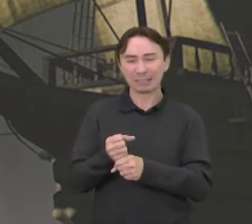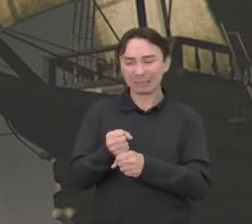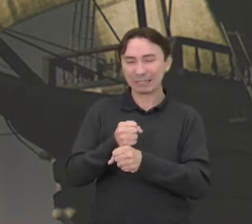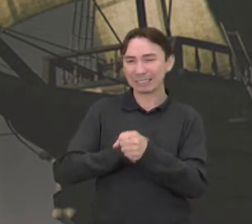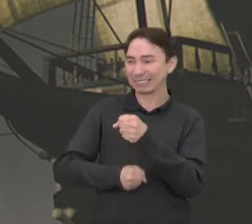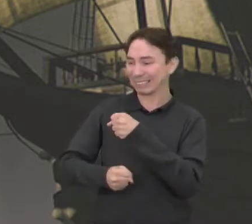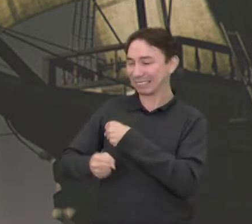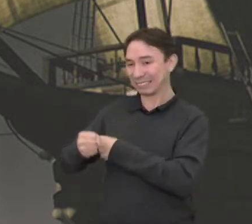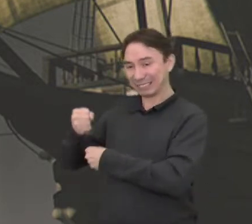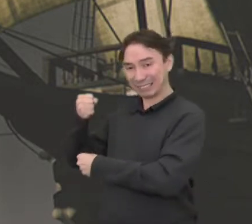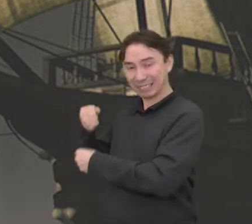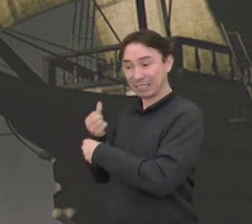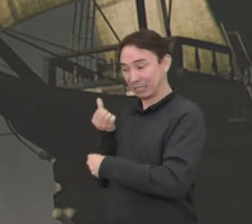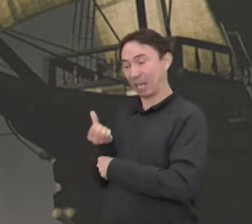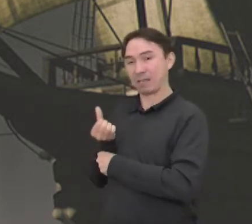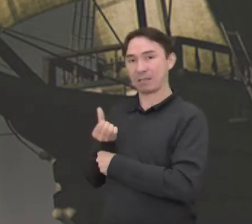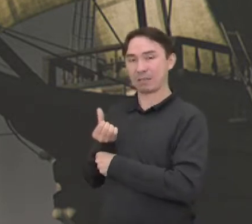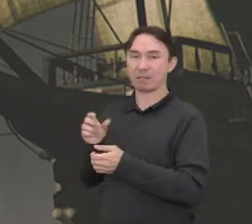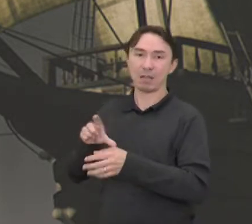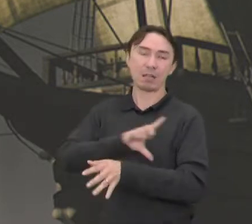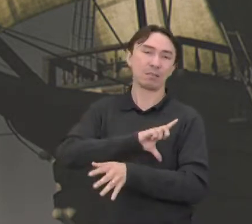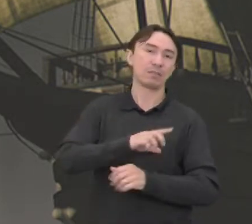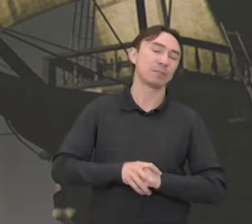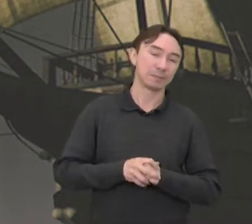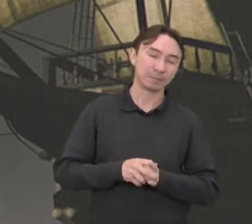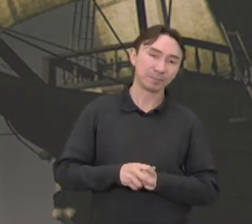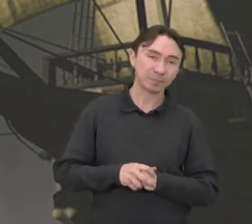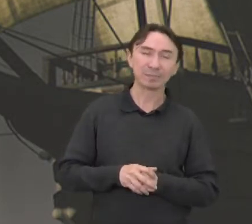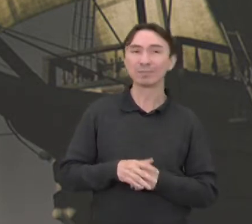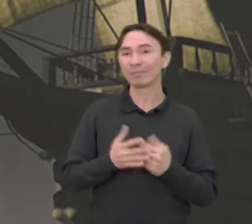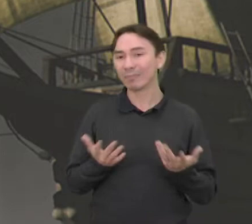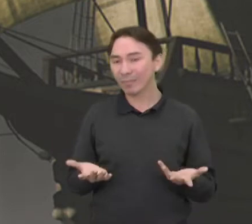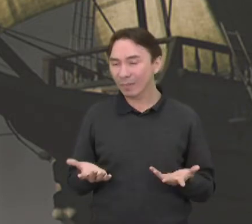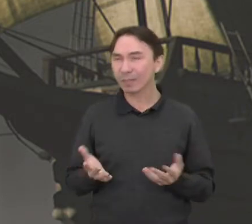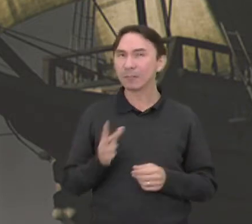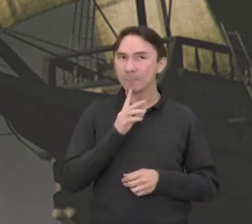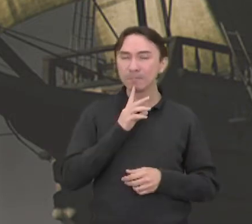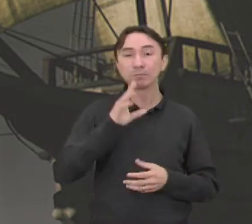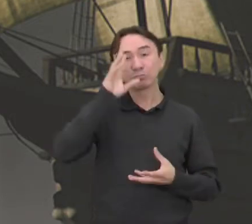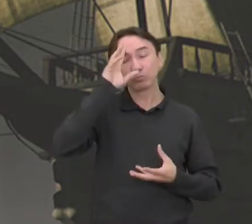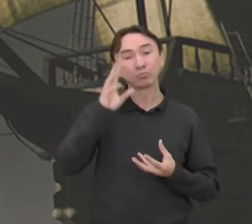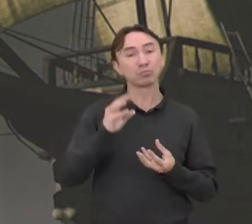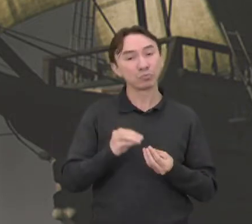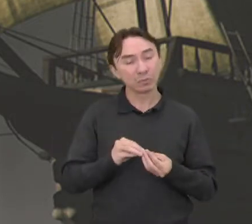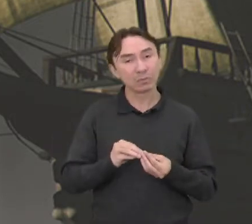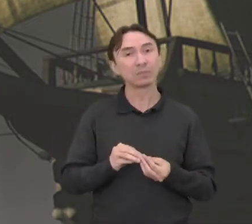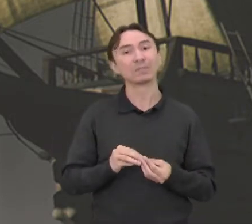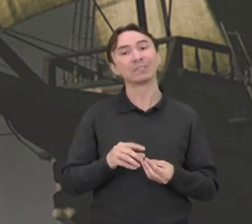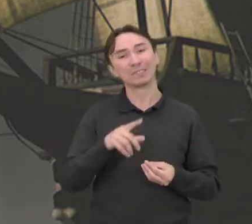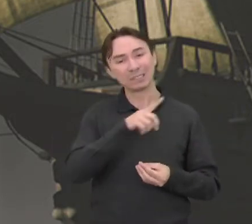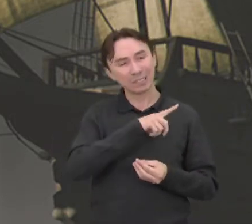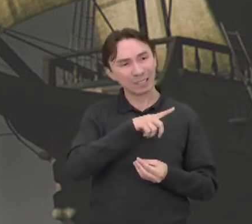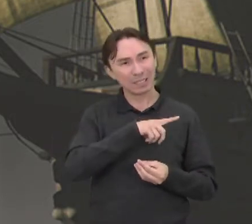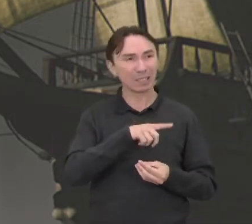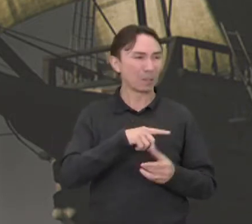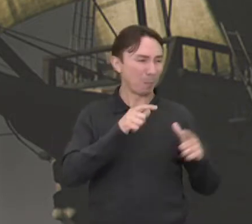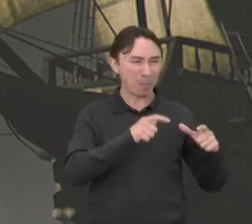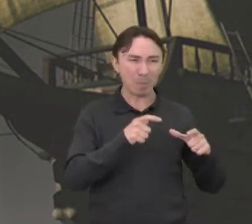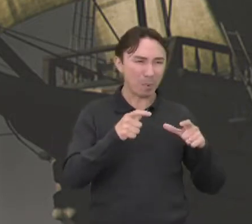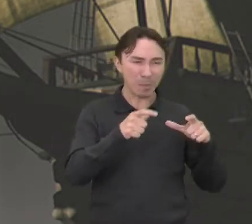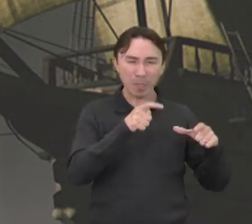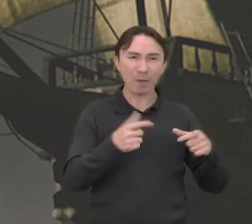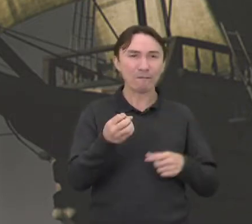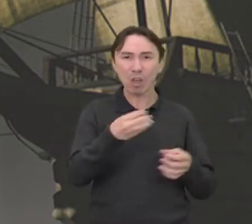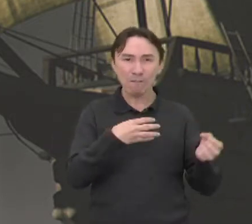vocês. Isso daí, pessoal, já denota assim, né, que havia uma corrida, uma busca por novos